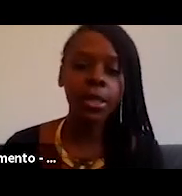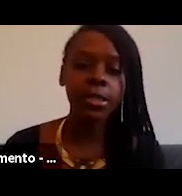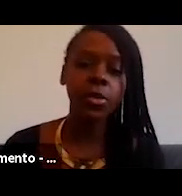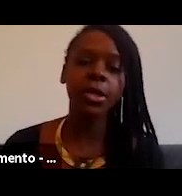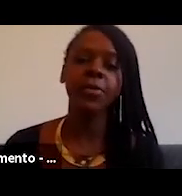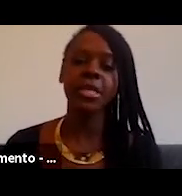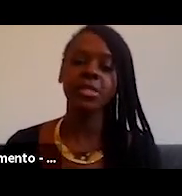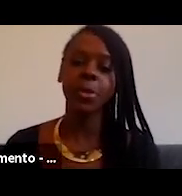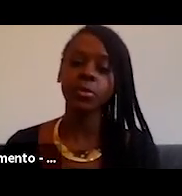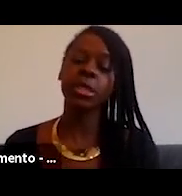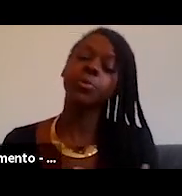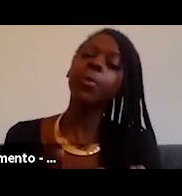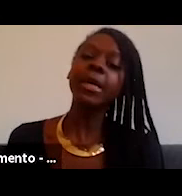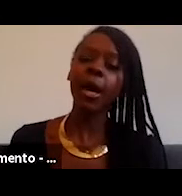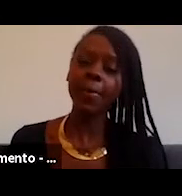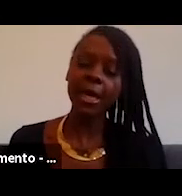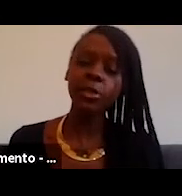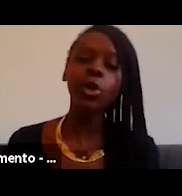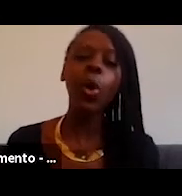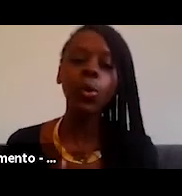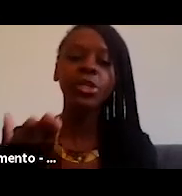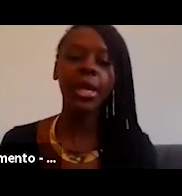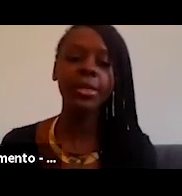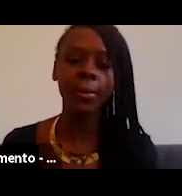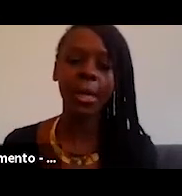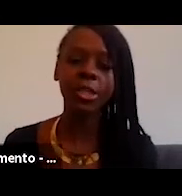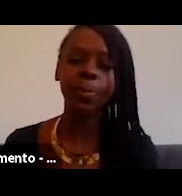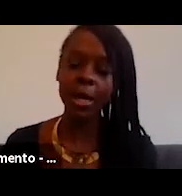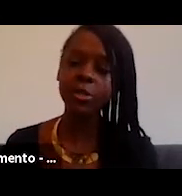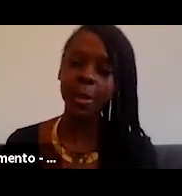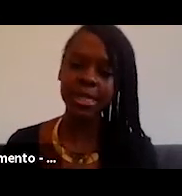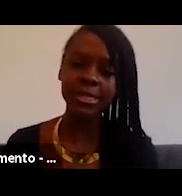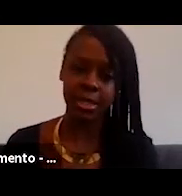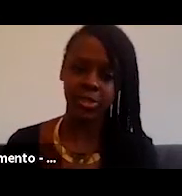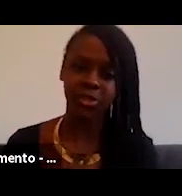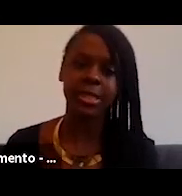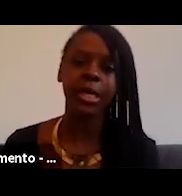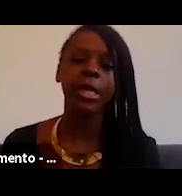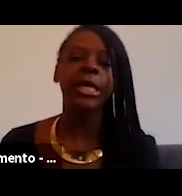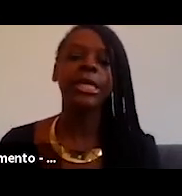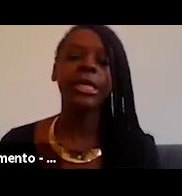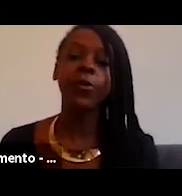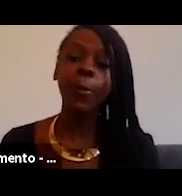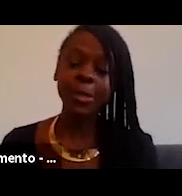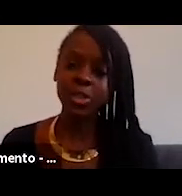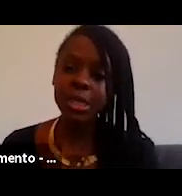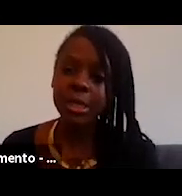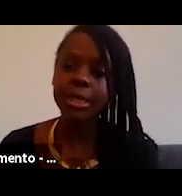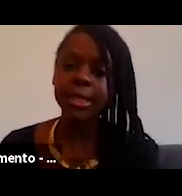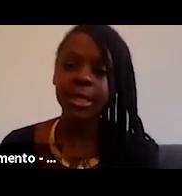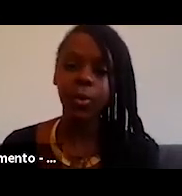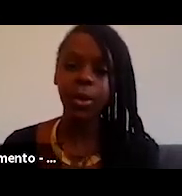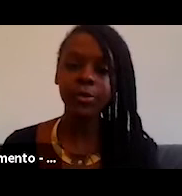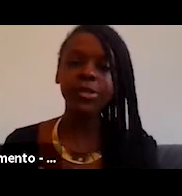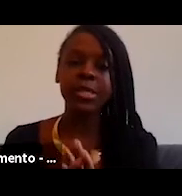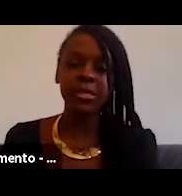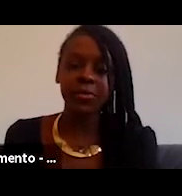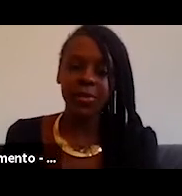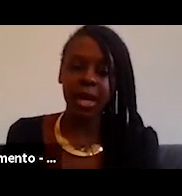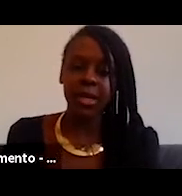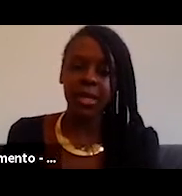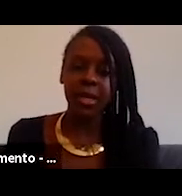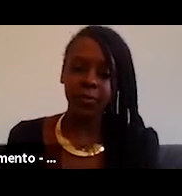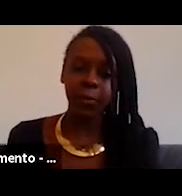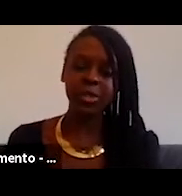vocês podem escolher fazer as perguntas publicamente ou diretamente para os palestrantes. E eu vou pedir que quando